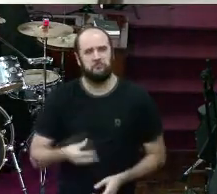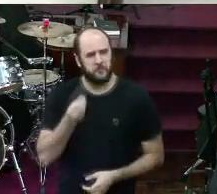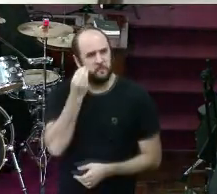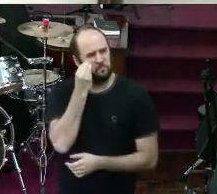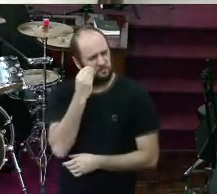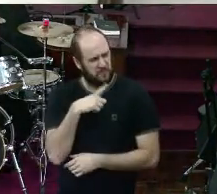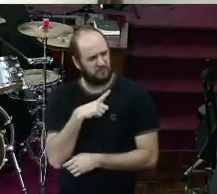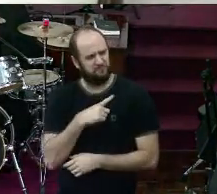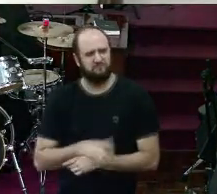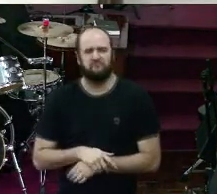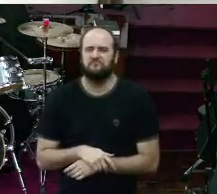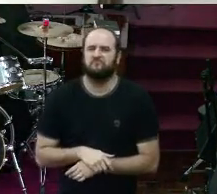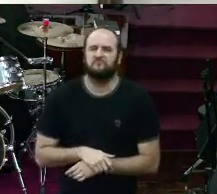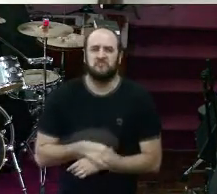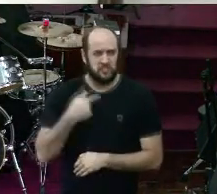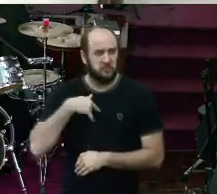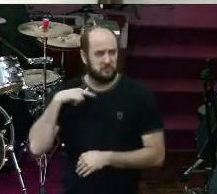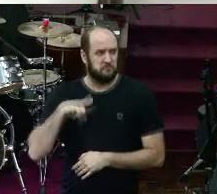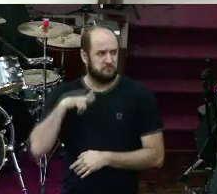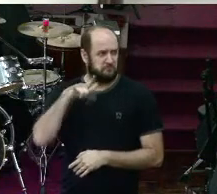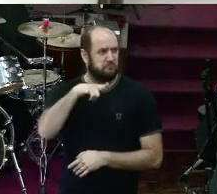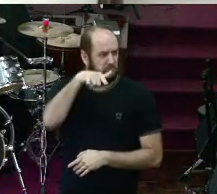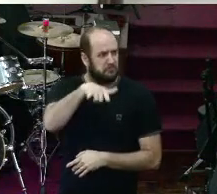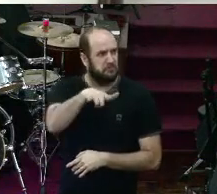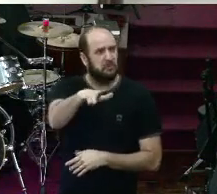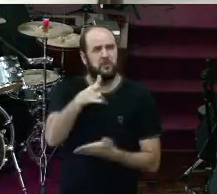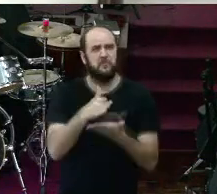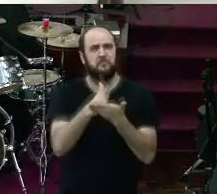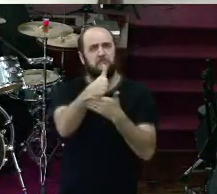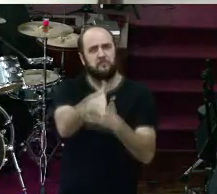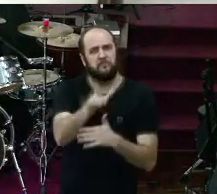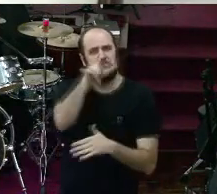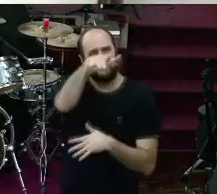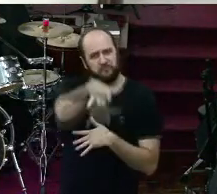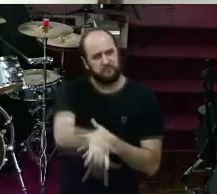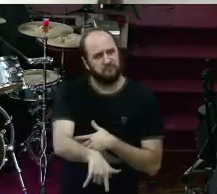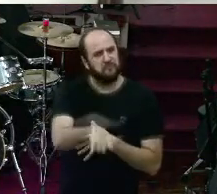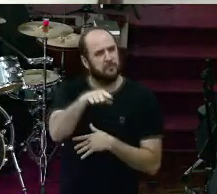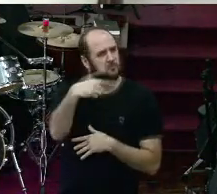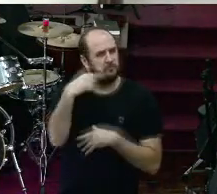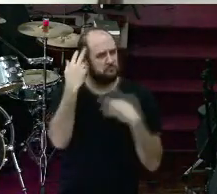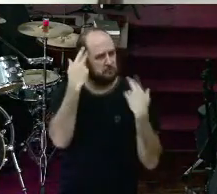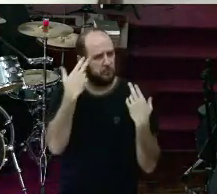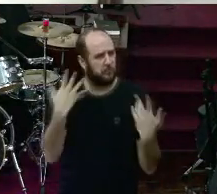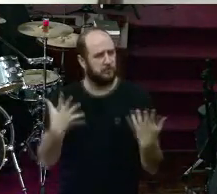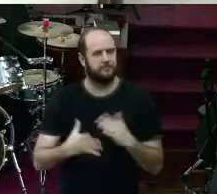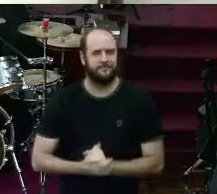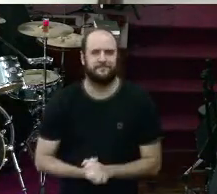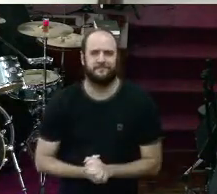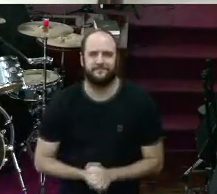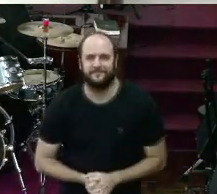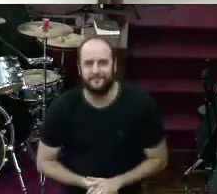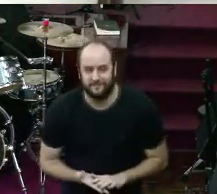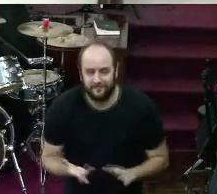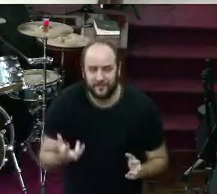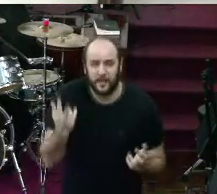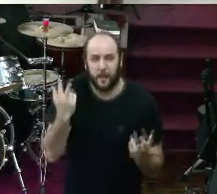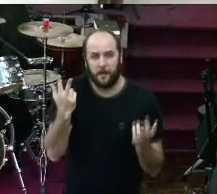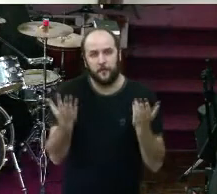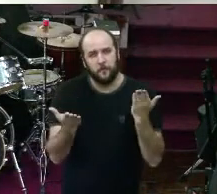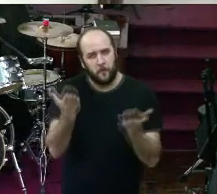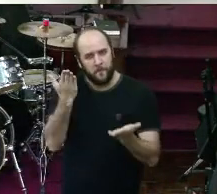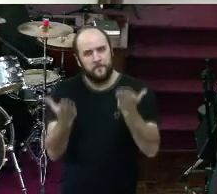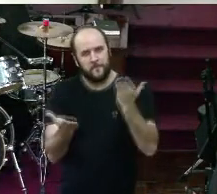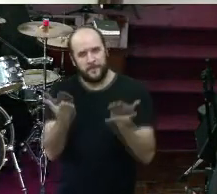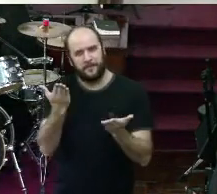experiente. E nós vamos sair dessa. É muito pobre essa ilustração para eu dizer que Deus é